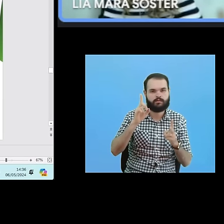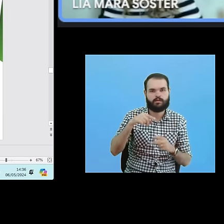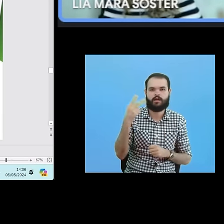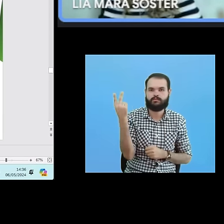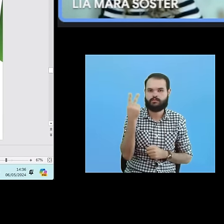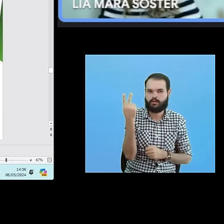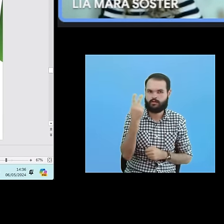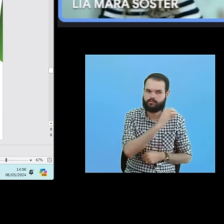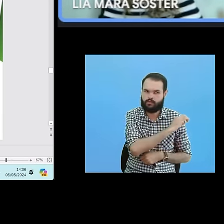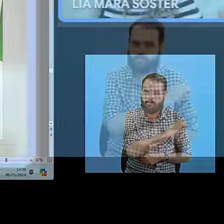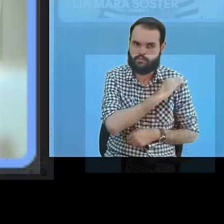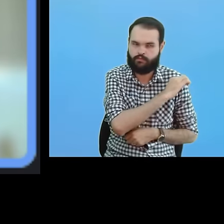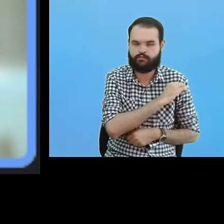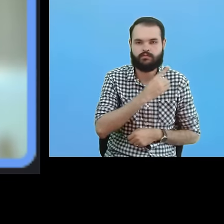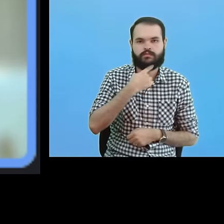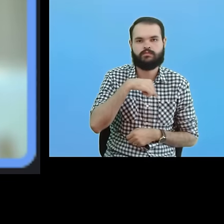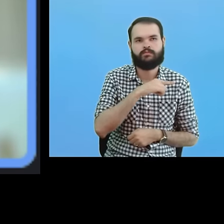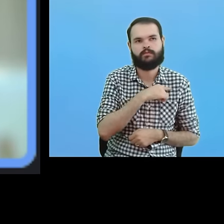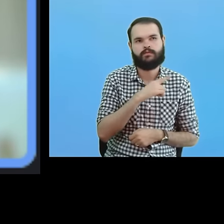oficina, então, que nós